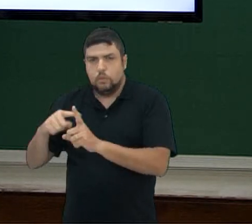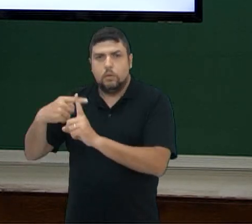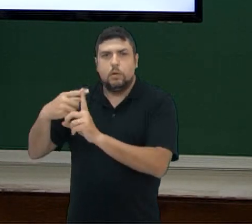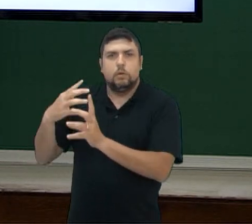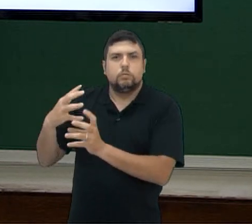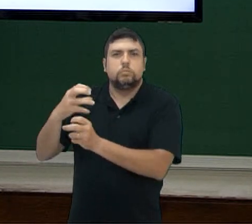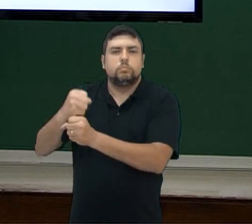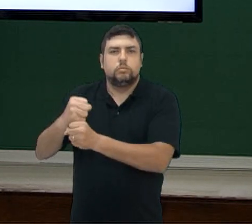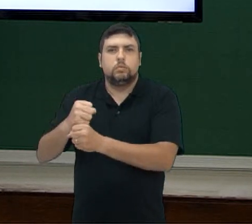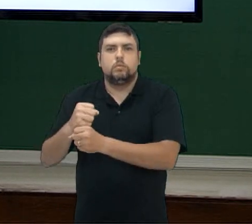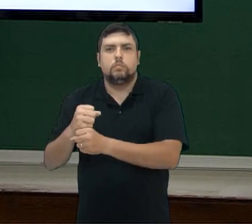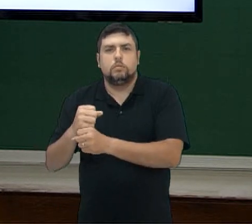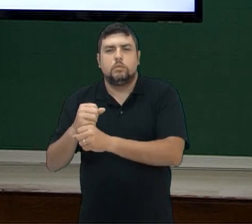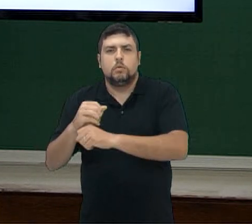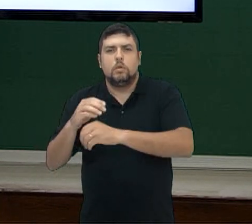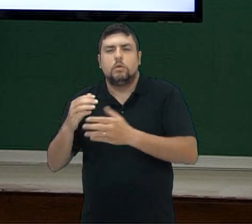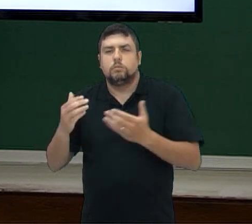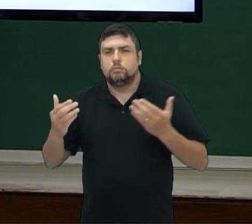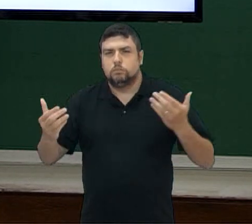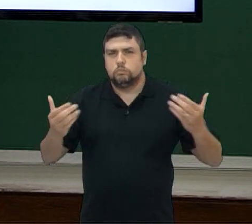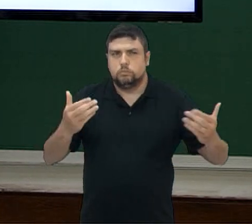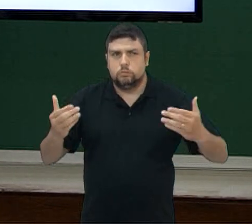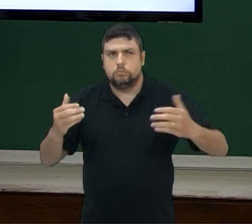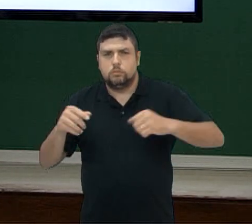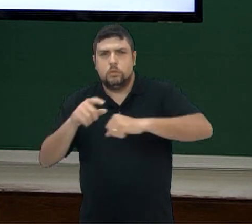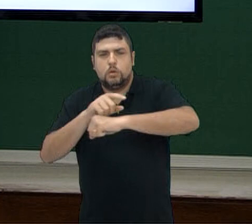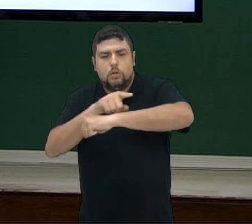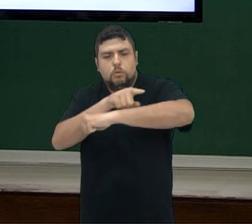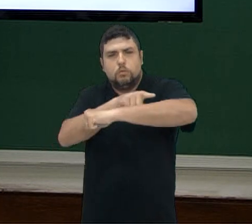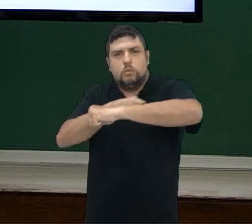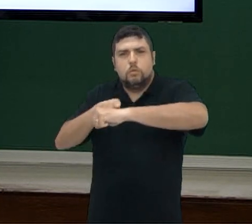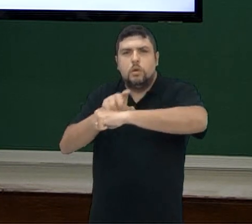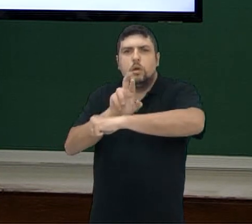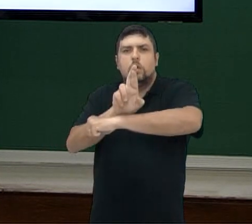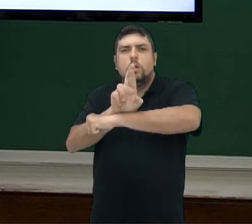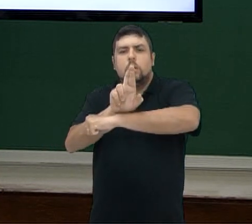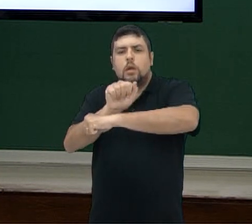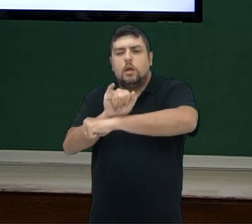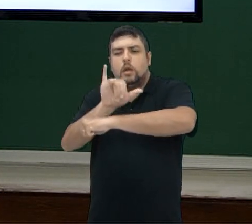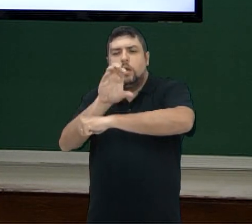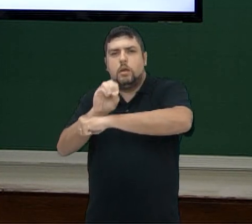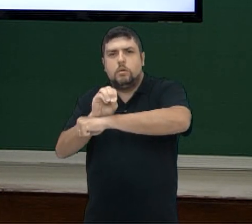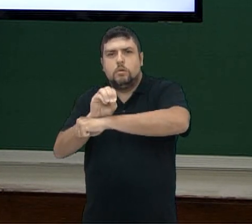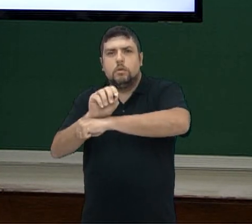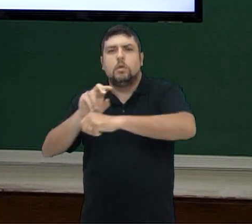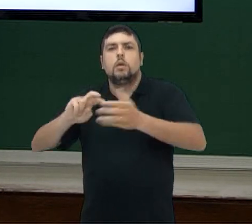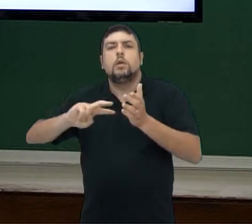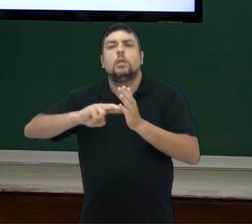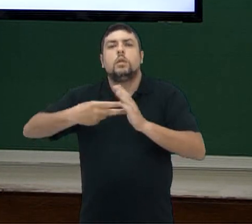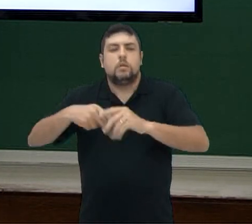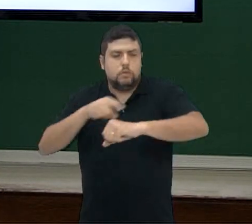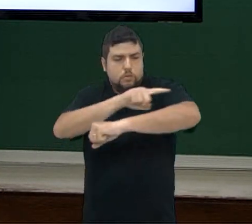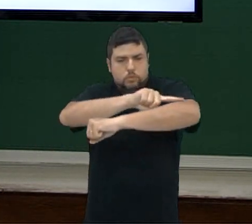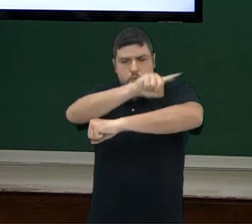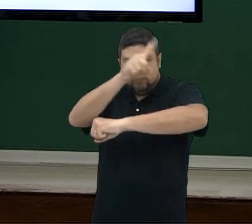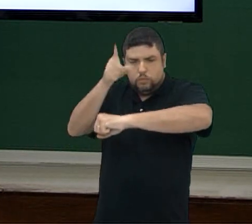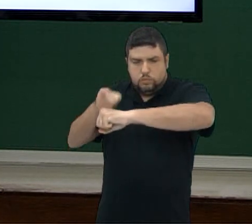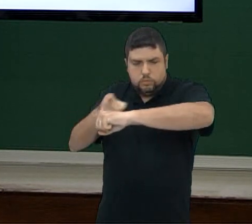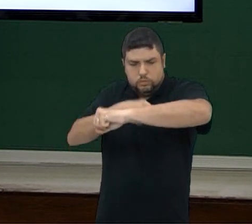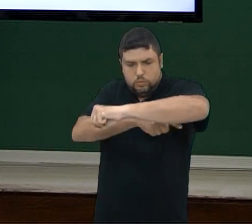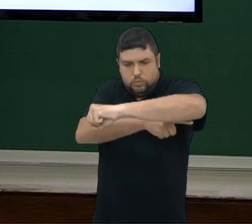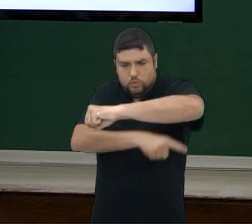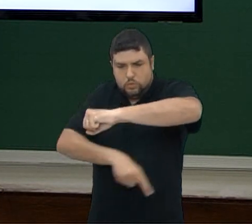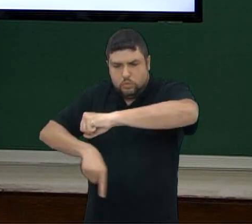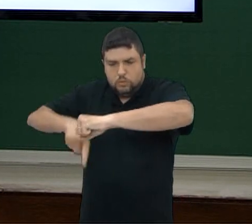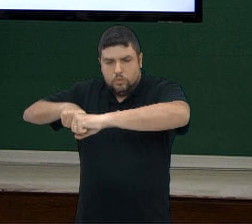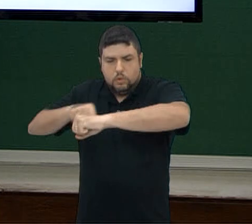dizer isso? Aqui tem o raio, né? O que é raio? Ele sai do centro da circunferência e